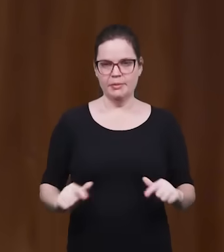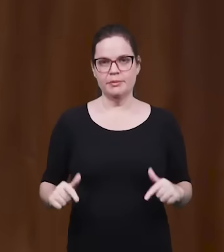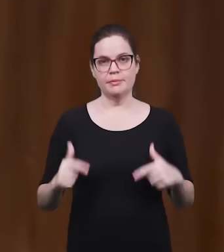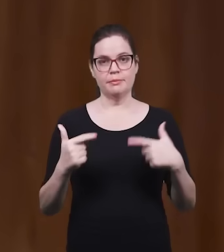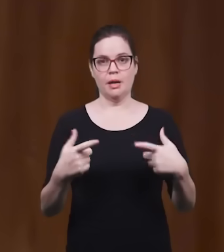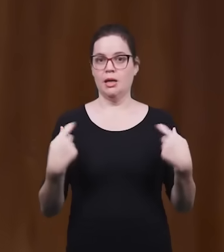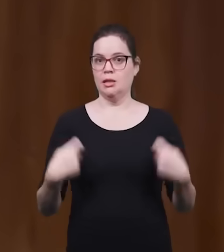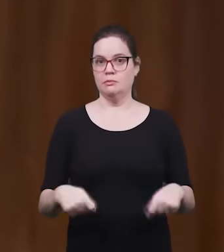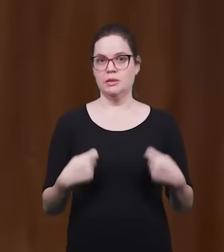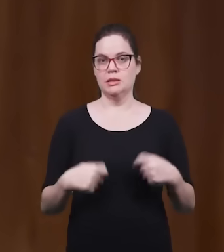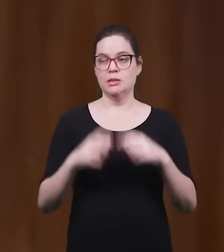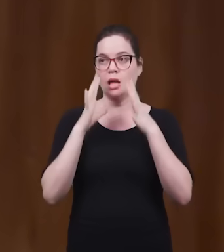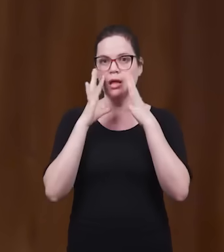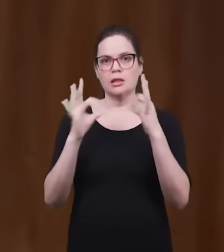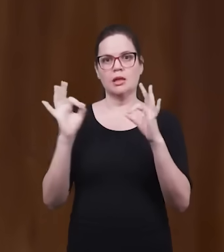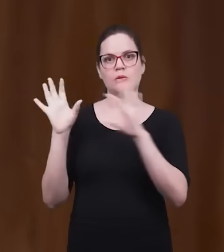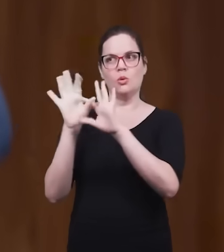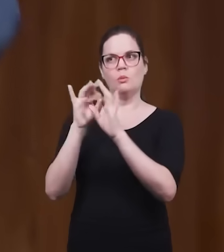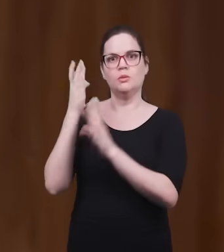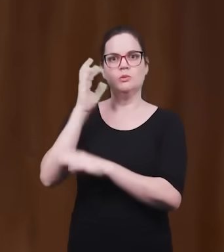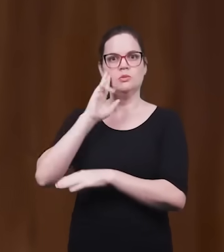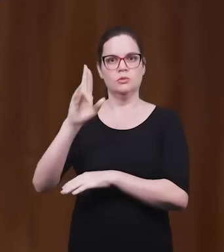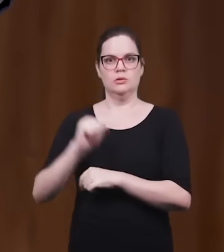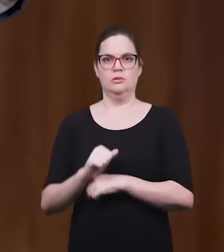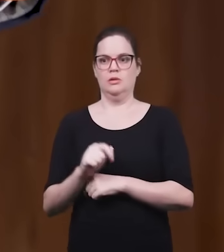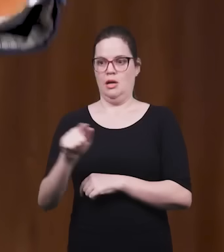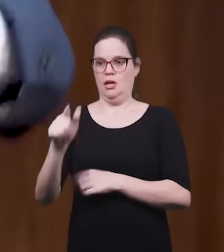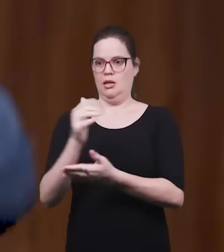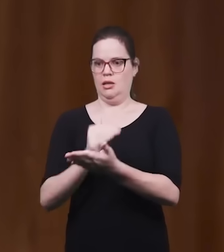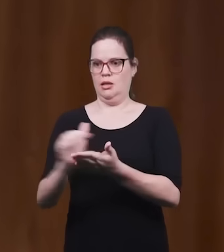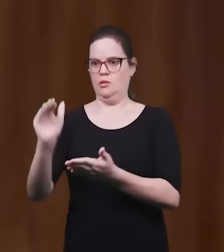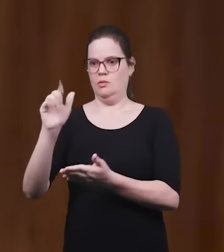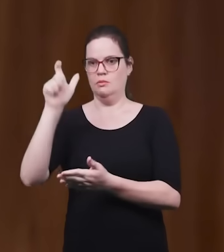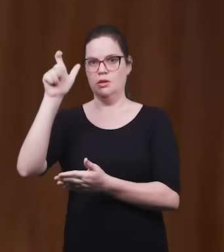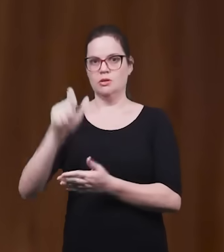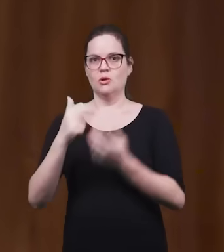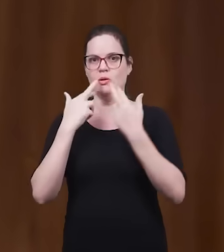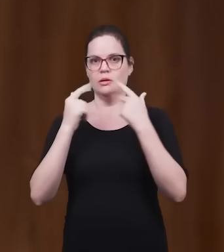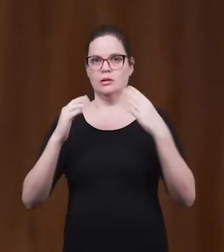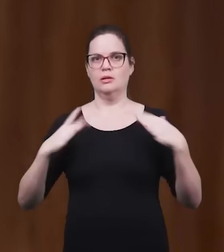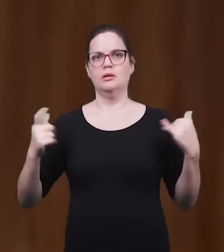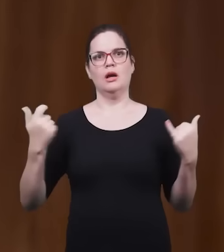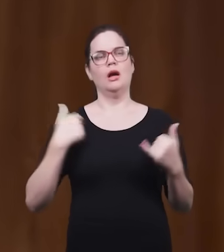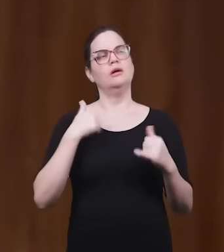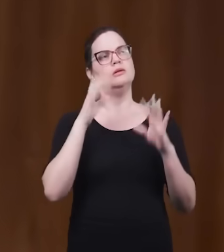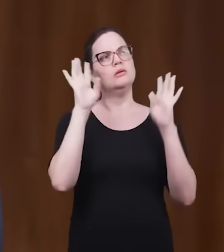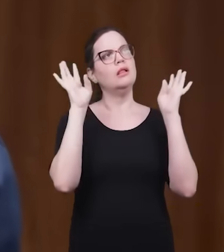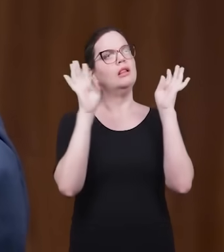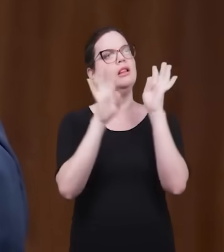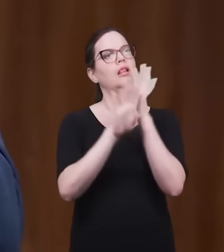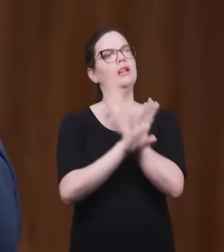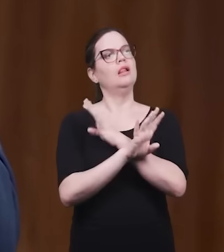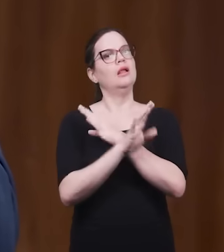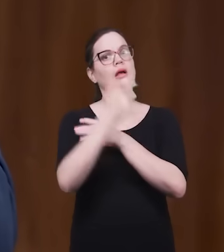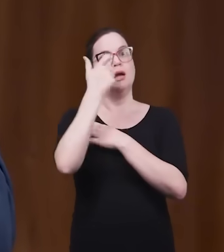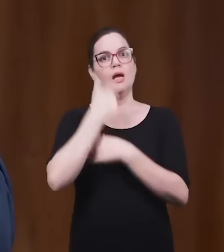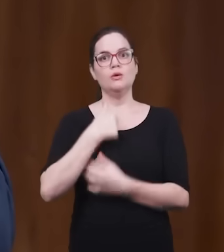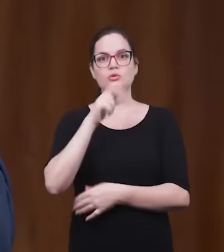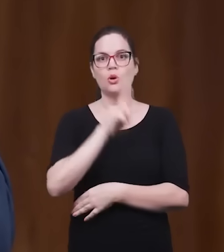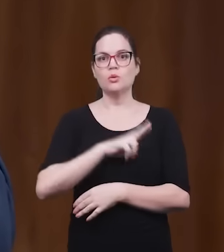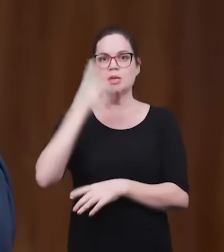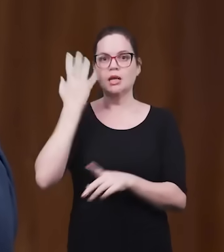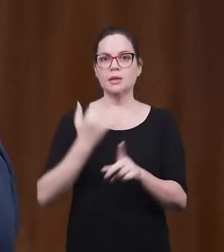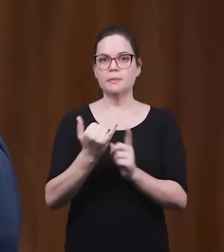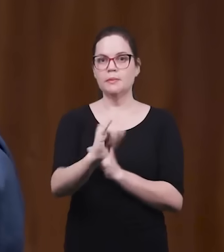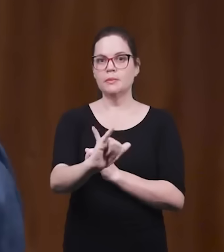ele tem que estar à disposição. Entendeu? O irmão começou a falar em língua, eu estou distraído, estou pensando em outra coisa. Eu sou usado em interpretação